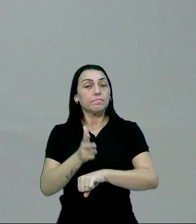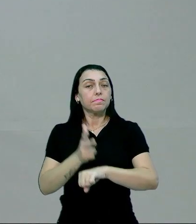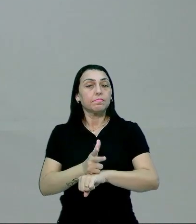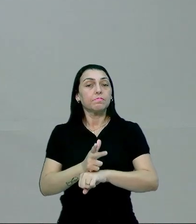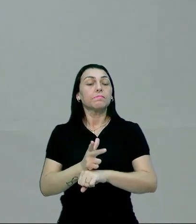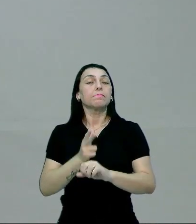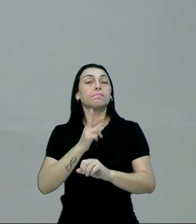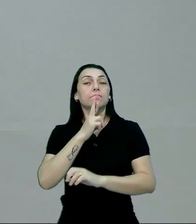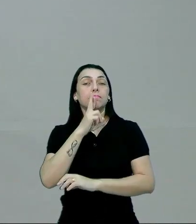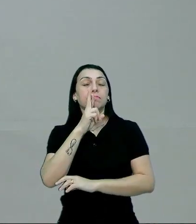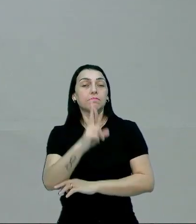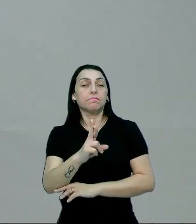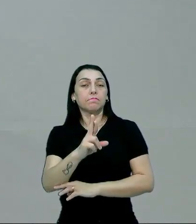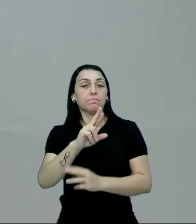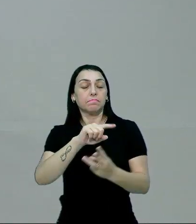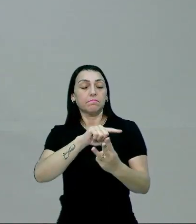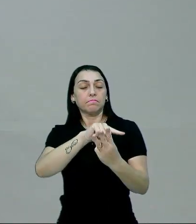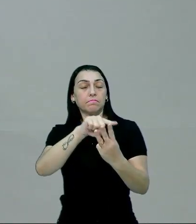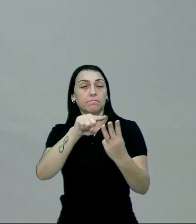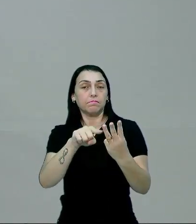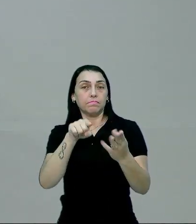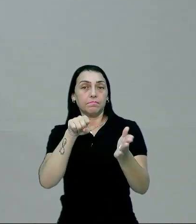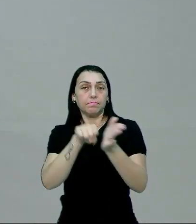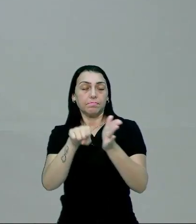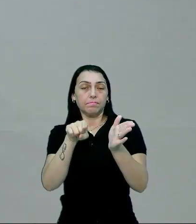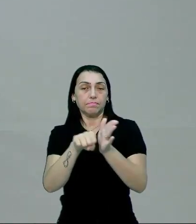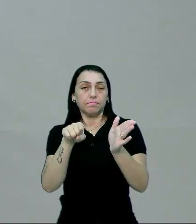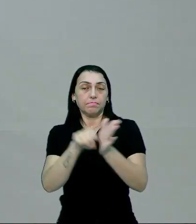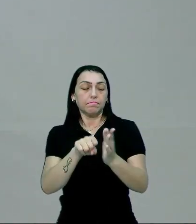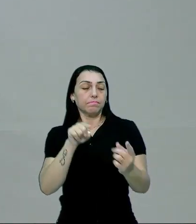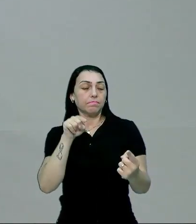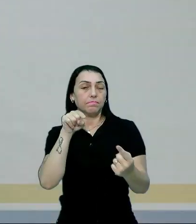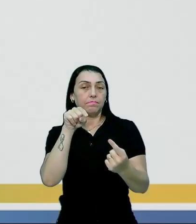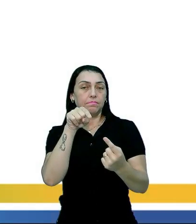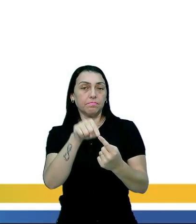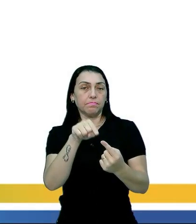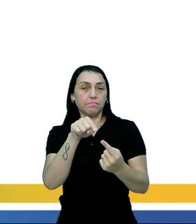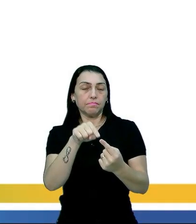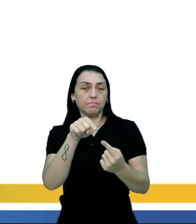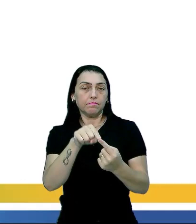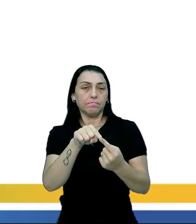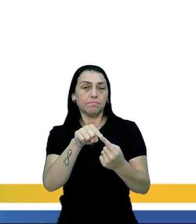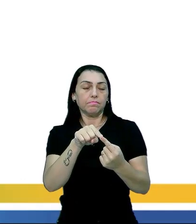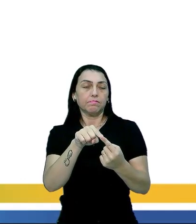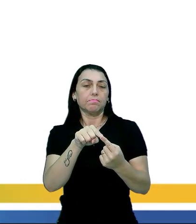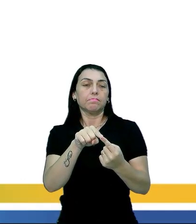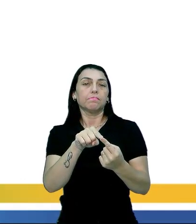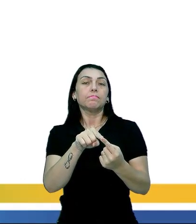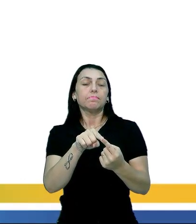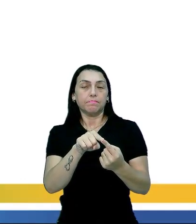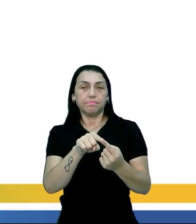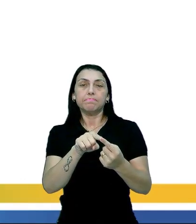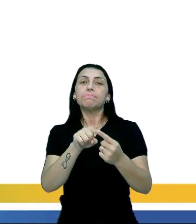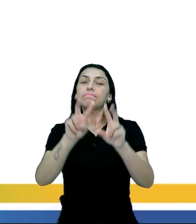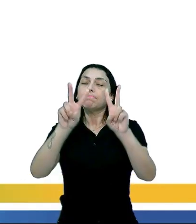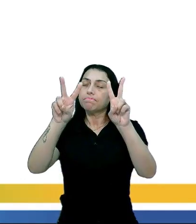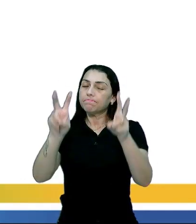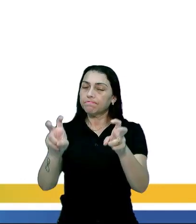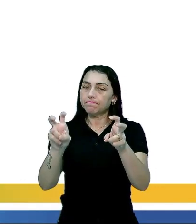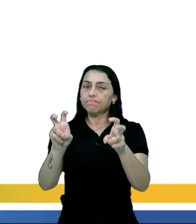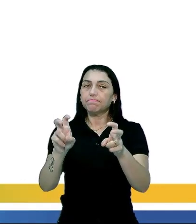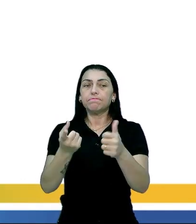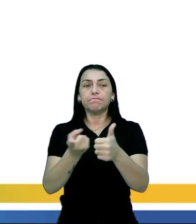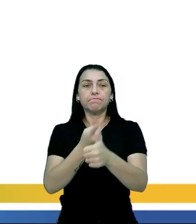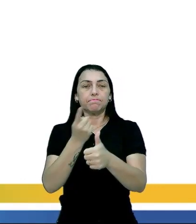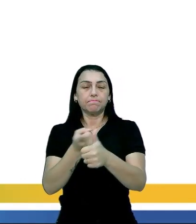vamos resolver 3 questões objetivas que, no caso, estão relacionadas ao assunto. E a